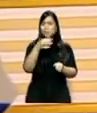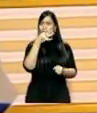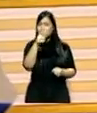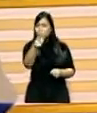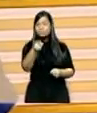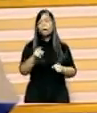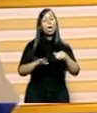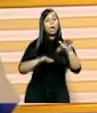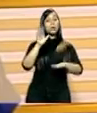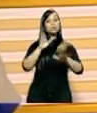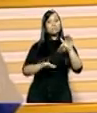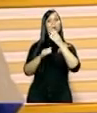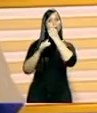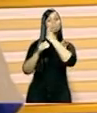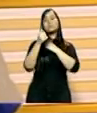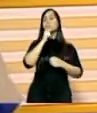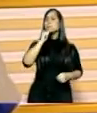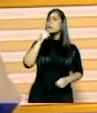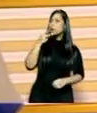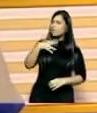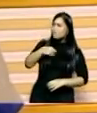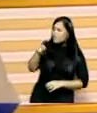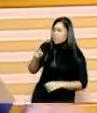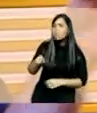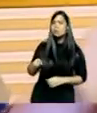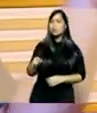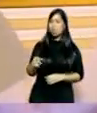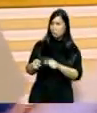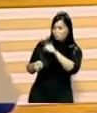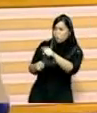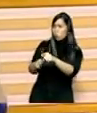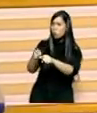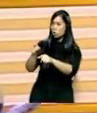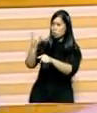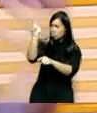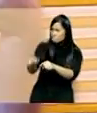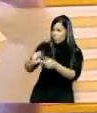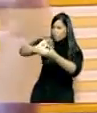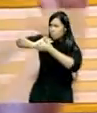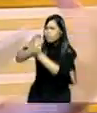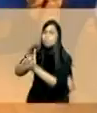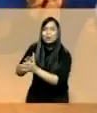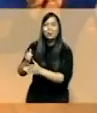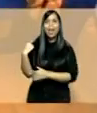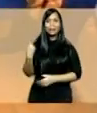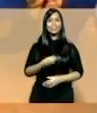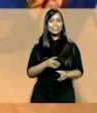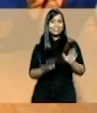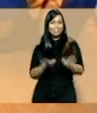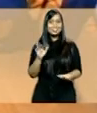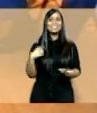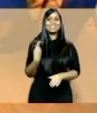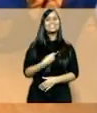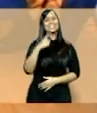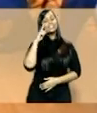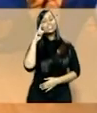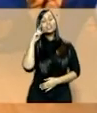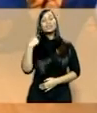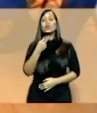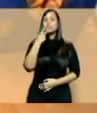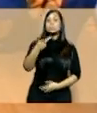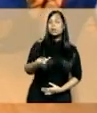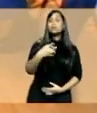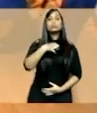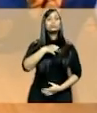que, às vezes, muitas mães falam para filhos, ou a gente fala, eu vou acabar com a sua raça. A gente fala isso, às vezes, no dia a dia, de uma